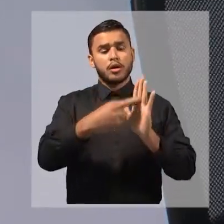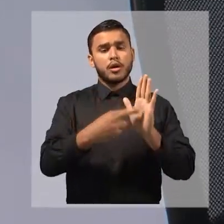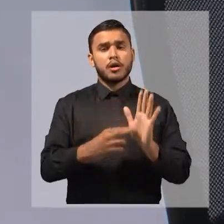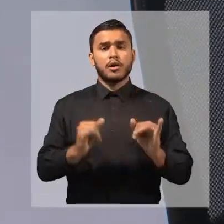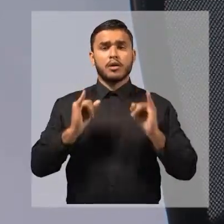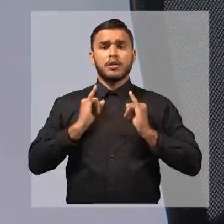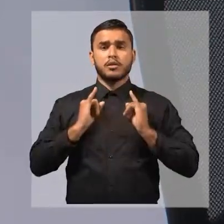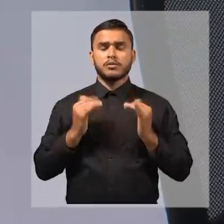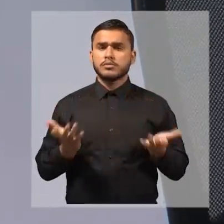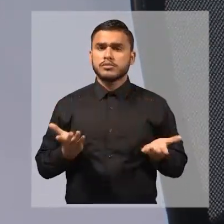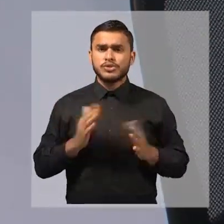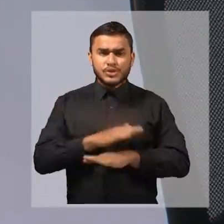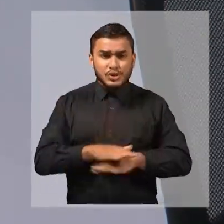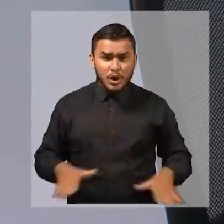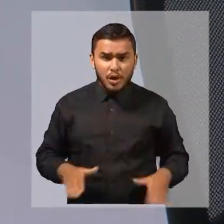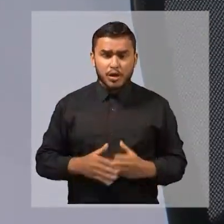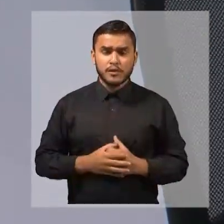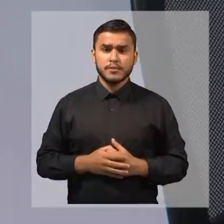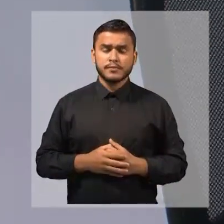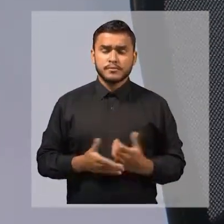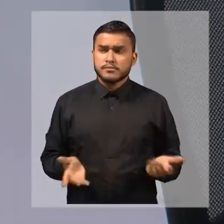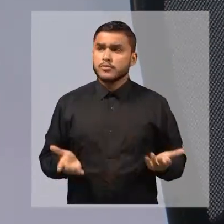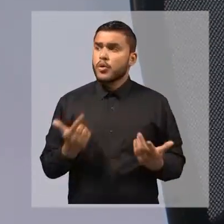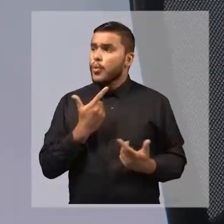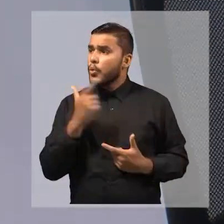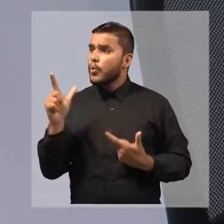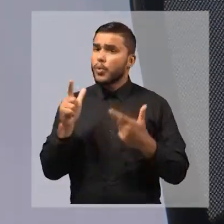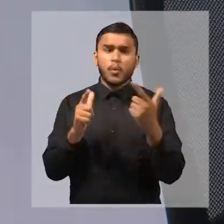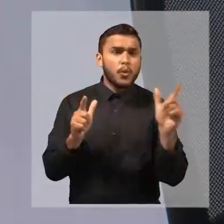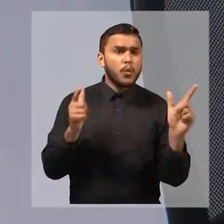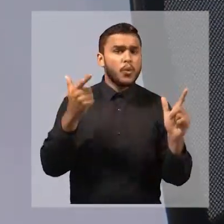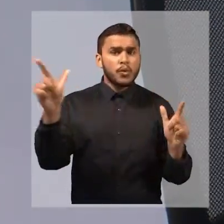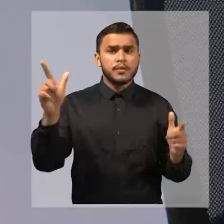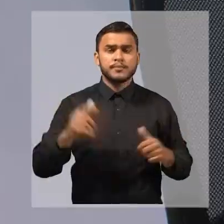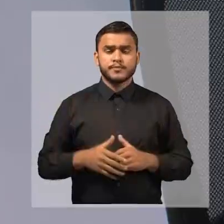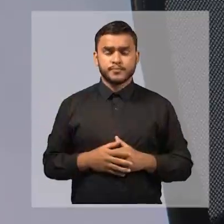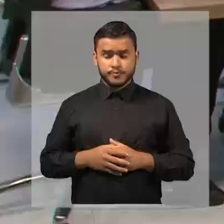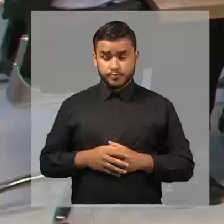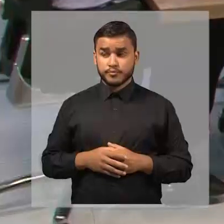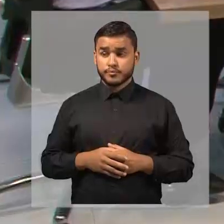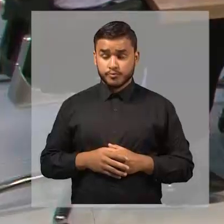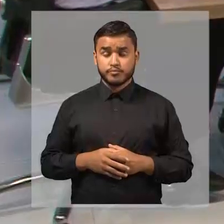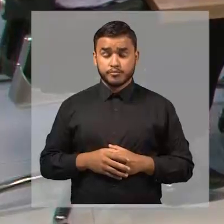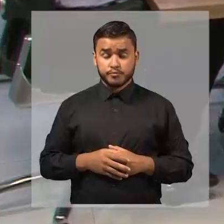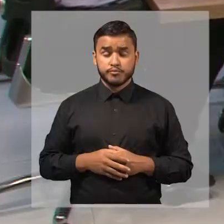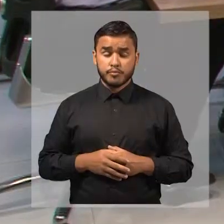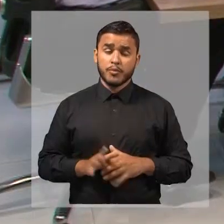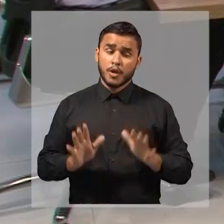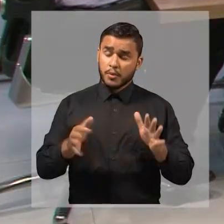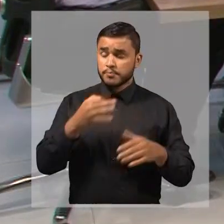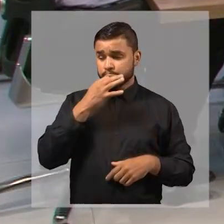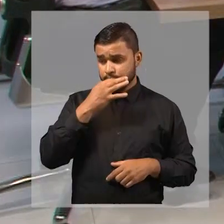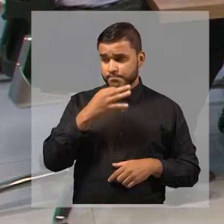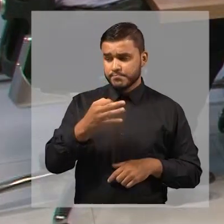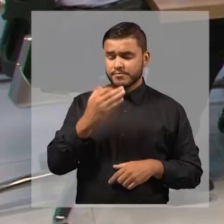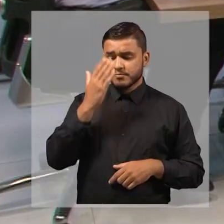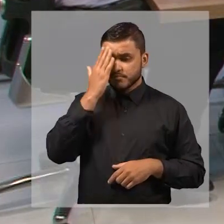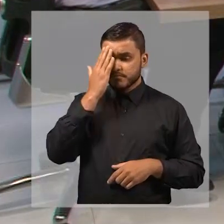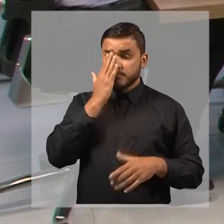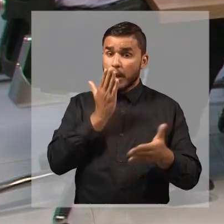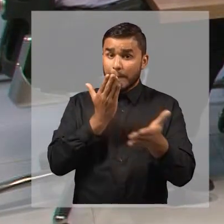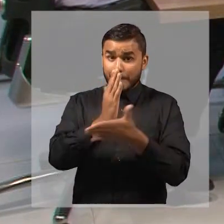reforma da Previdência. O que mais? A reforma da Previdência. Eu tenho a impressão, tem para além disso? Eu tenho a impressão que eles estão